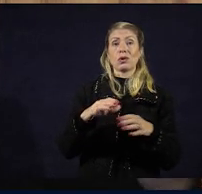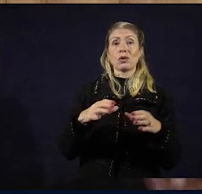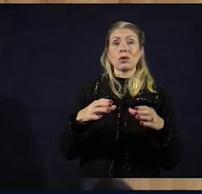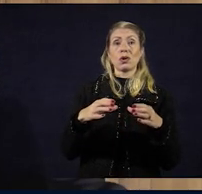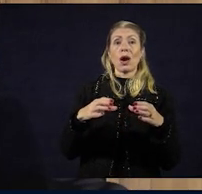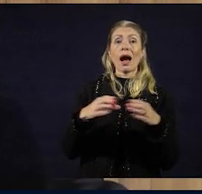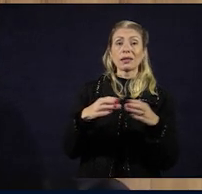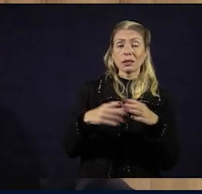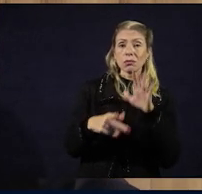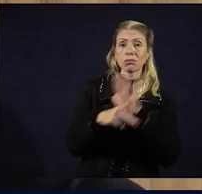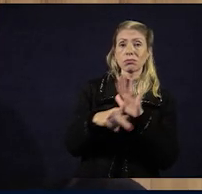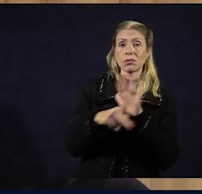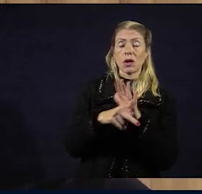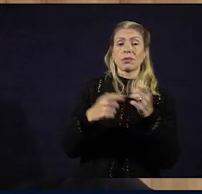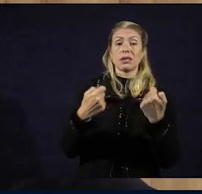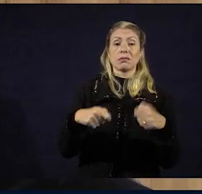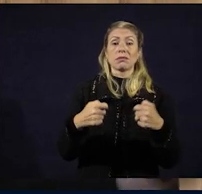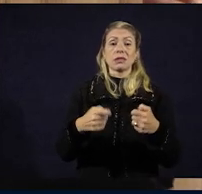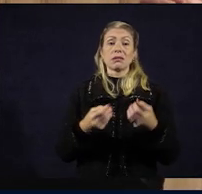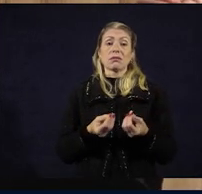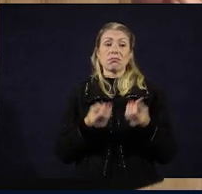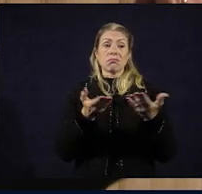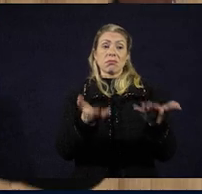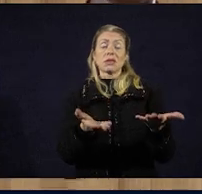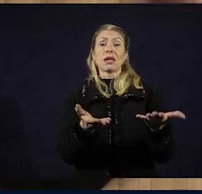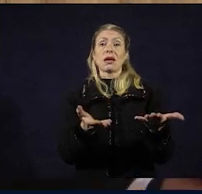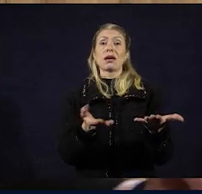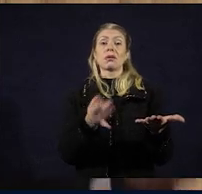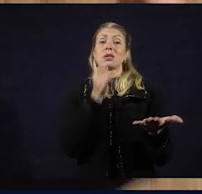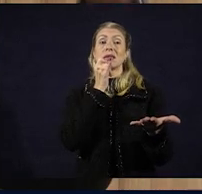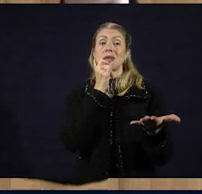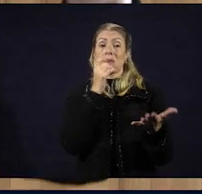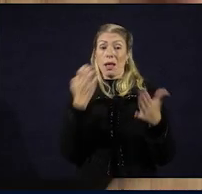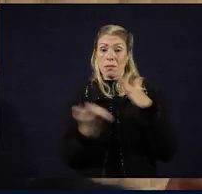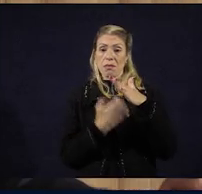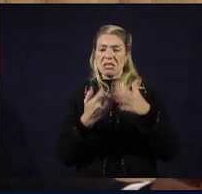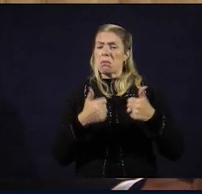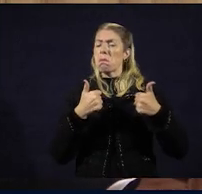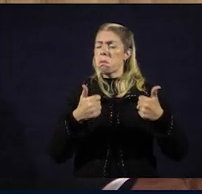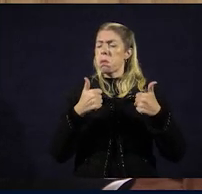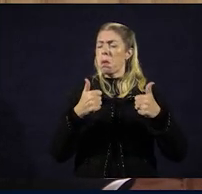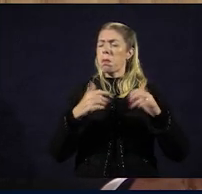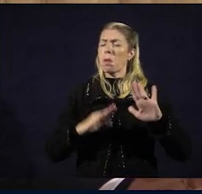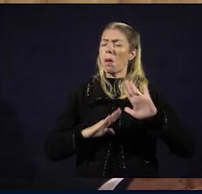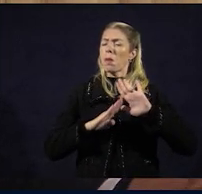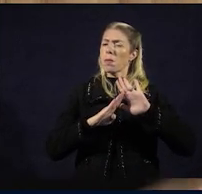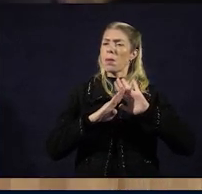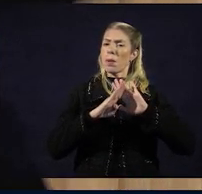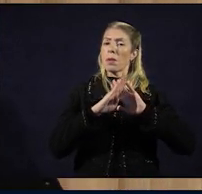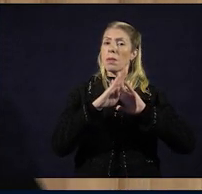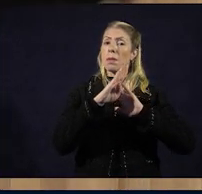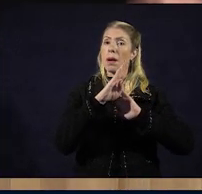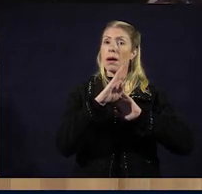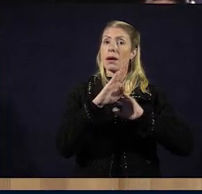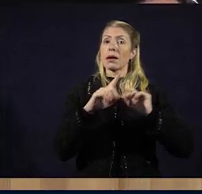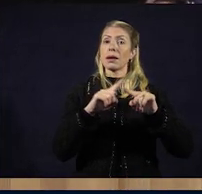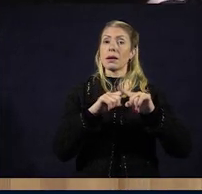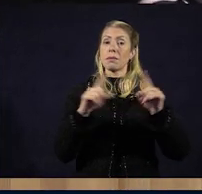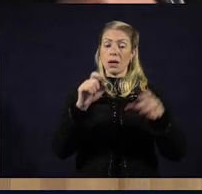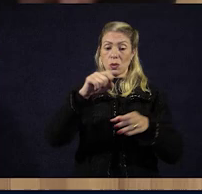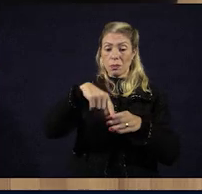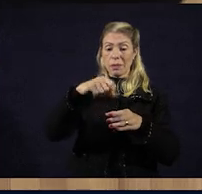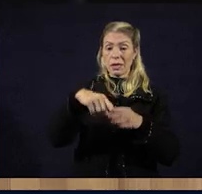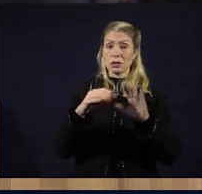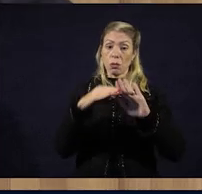as questões de imprevisibilidade porque às vezes a empresa tá aí no super bem performando bem Acima da média do setor O preço da